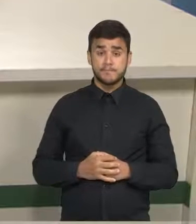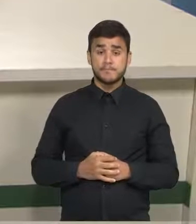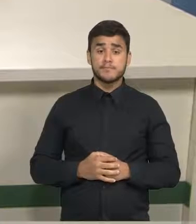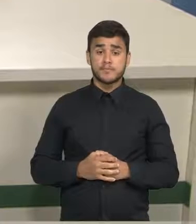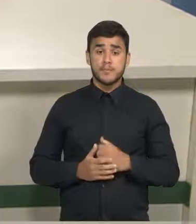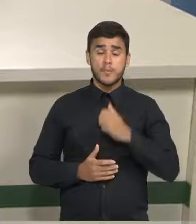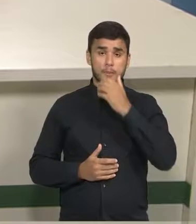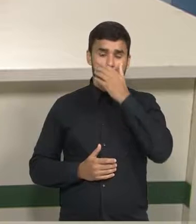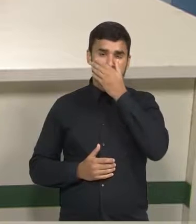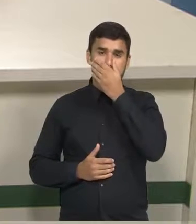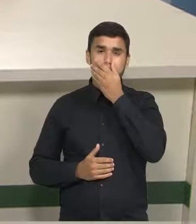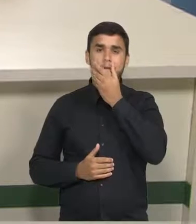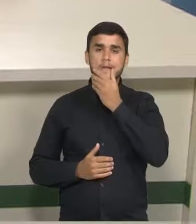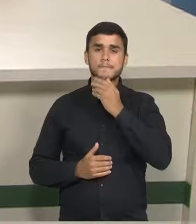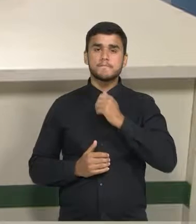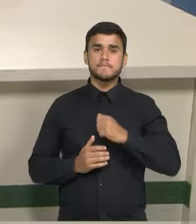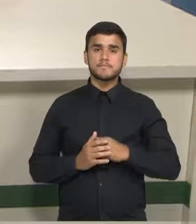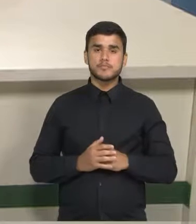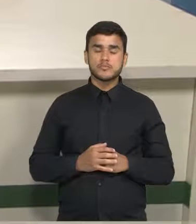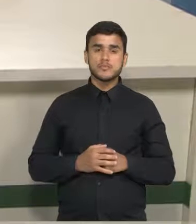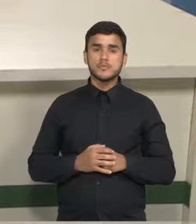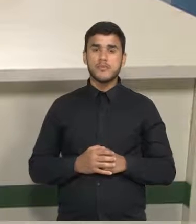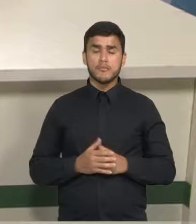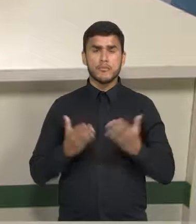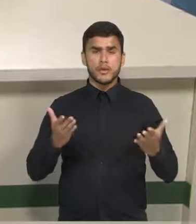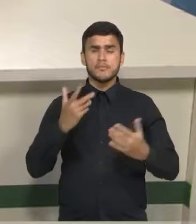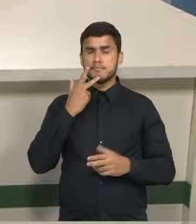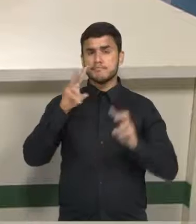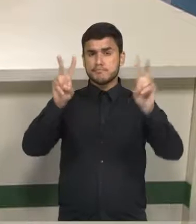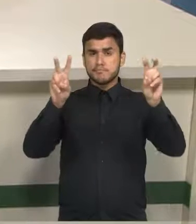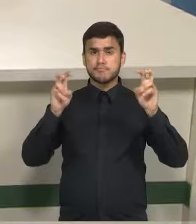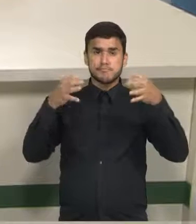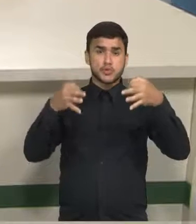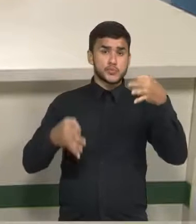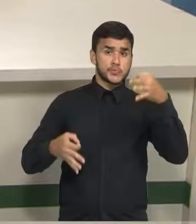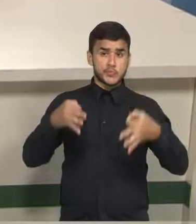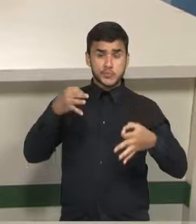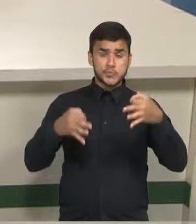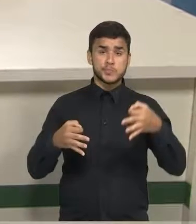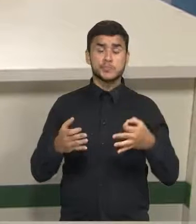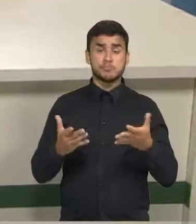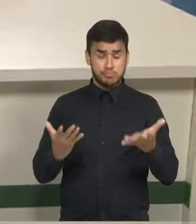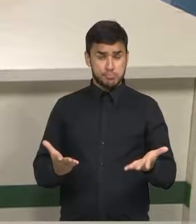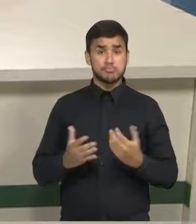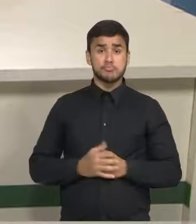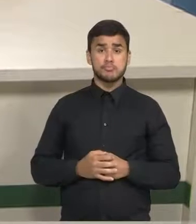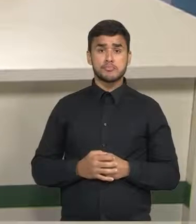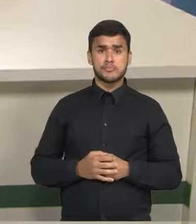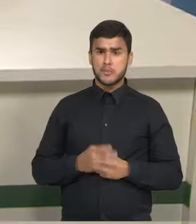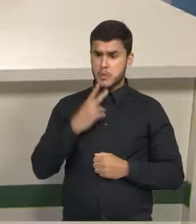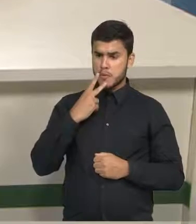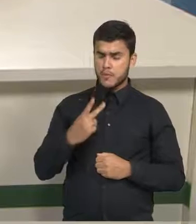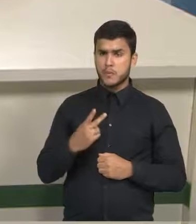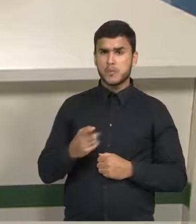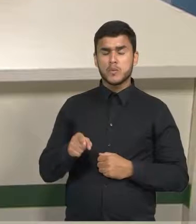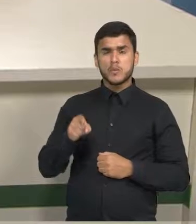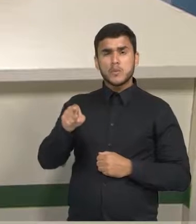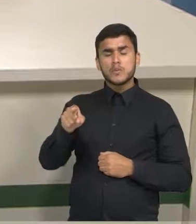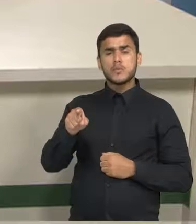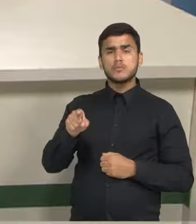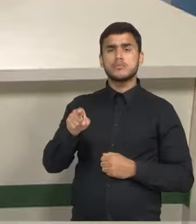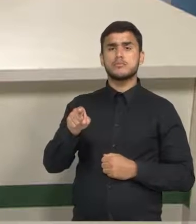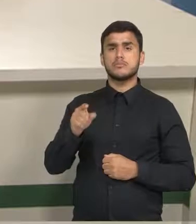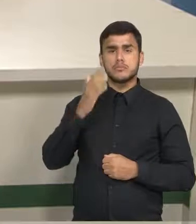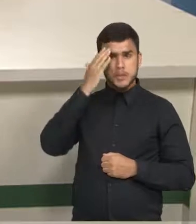aqui, né? A gente vai continuar falando de justiça, mas é importante colocar isso aqui, que ele deu uma